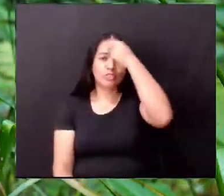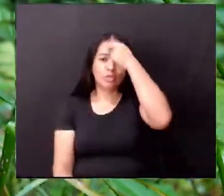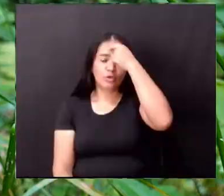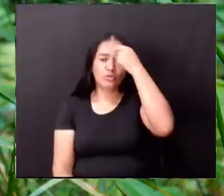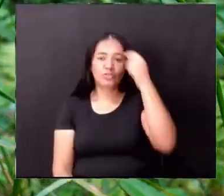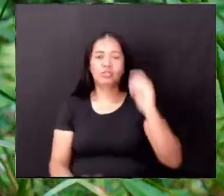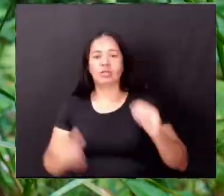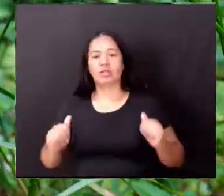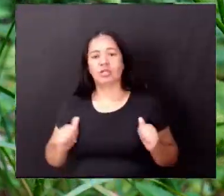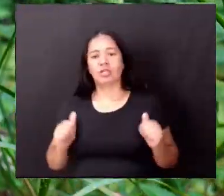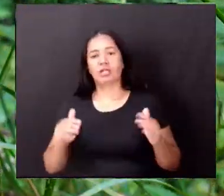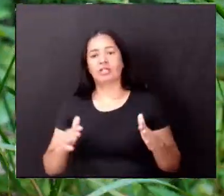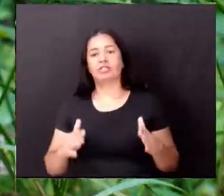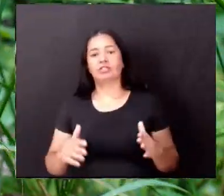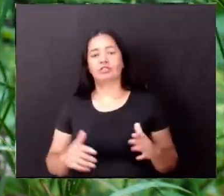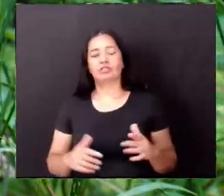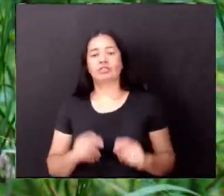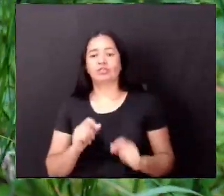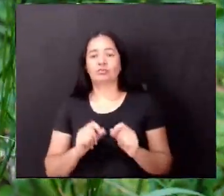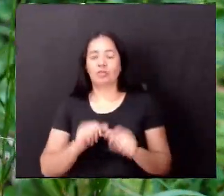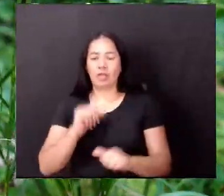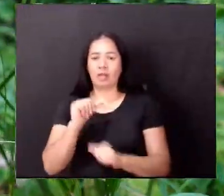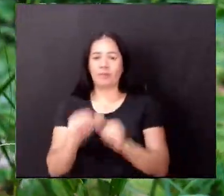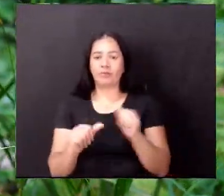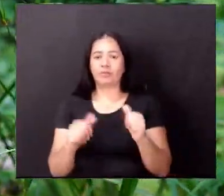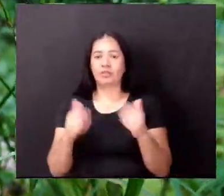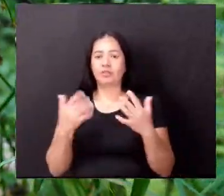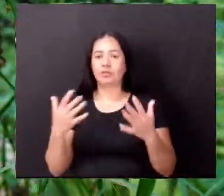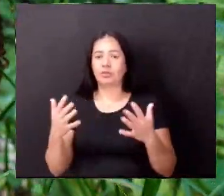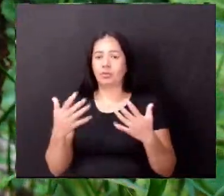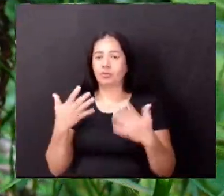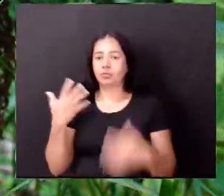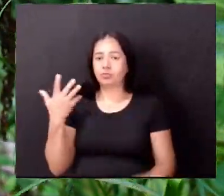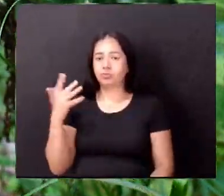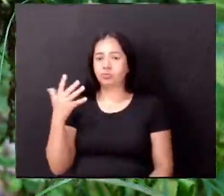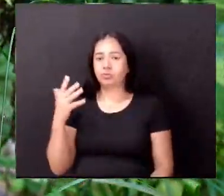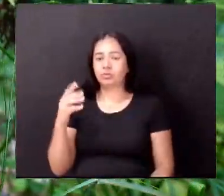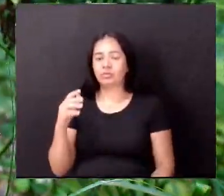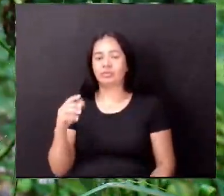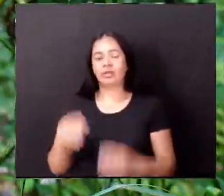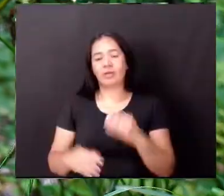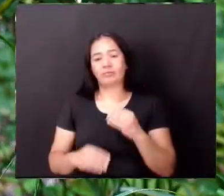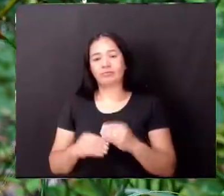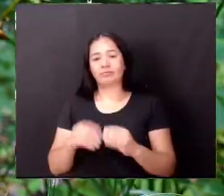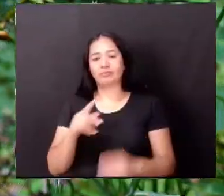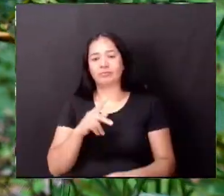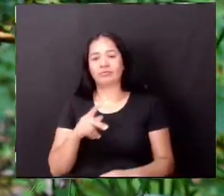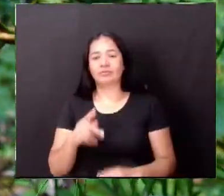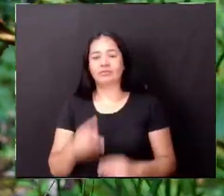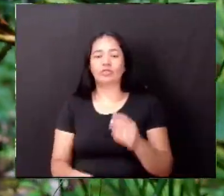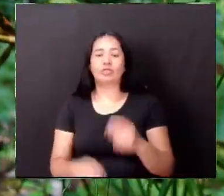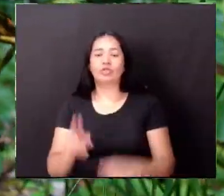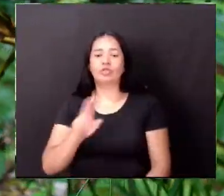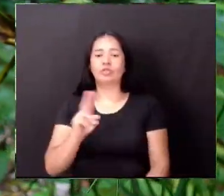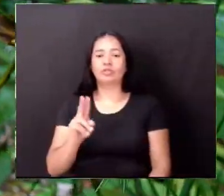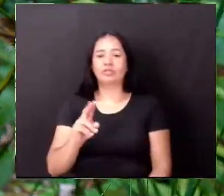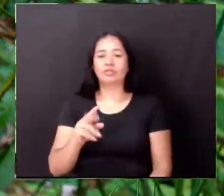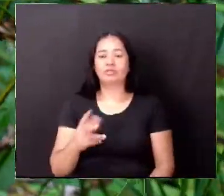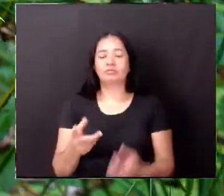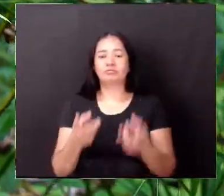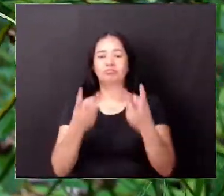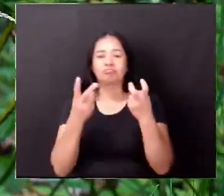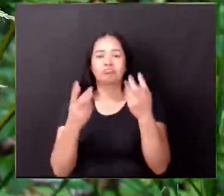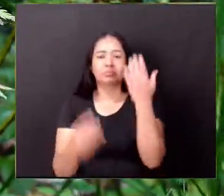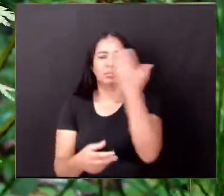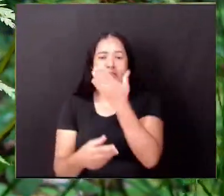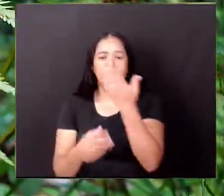nos conscientizar e tomar ações para mitigar fenômenos como as mudanças climáticas, completa a professora, que prefere chamar o